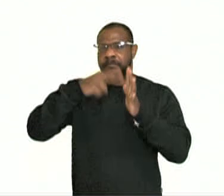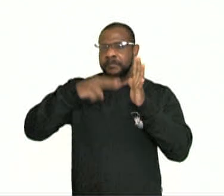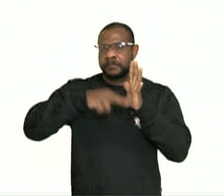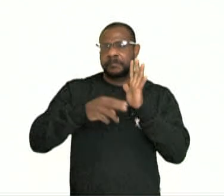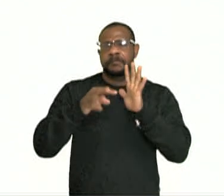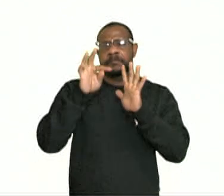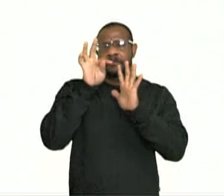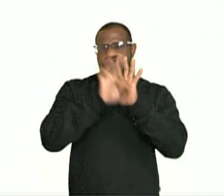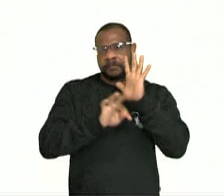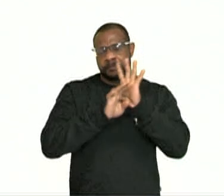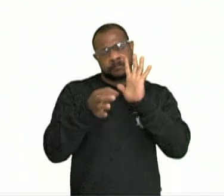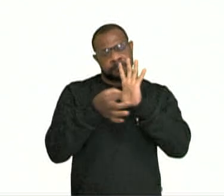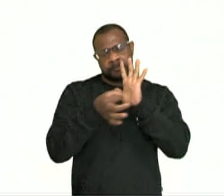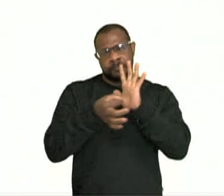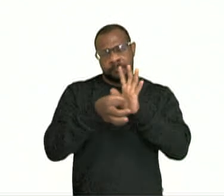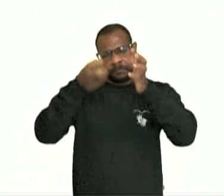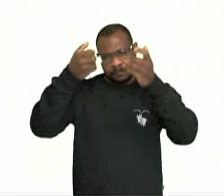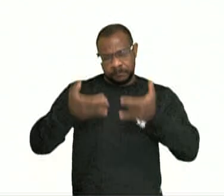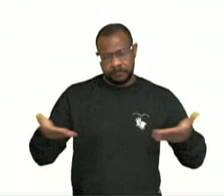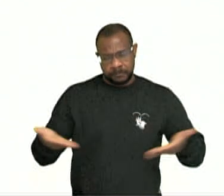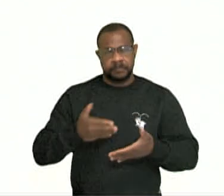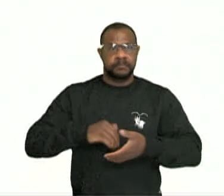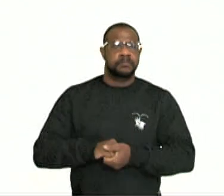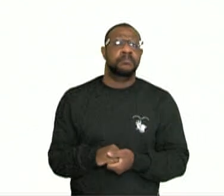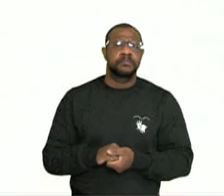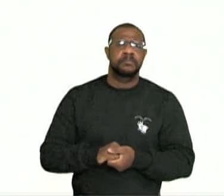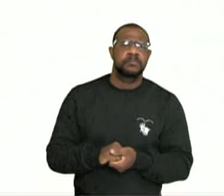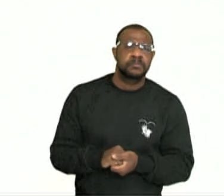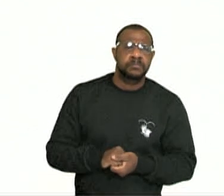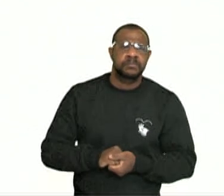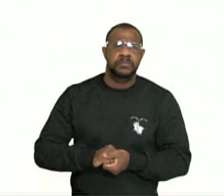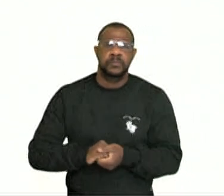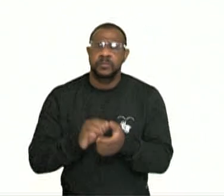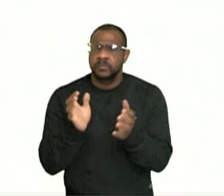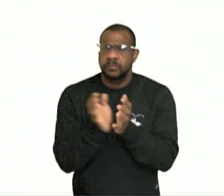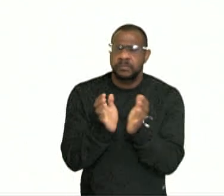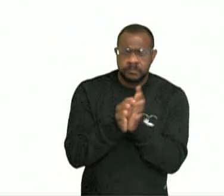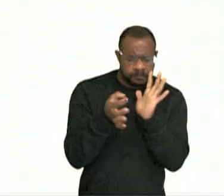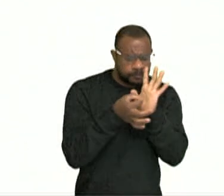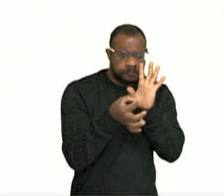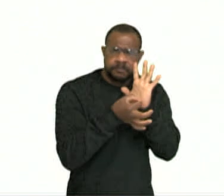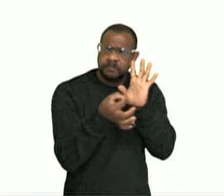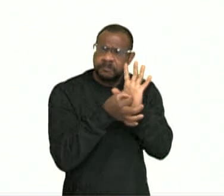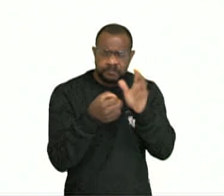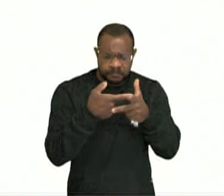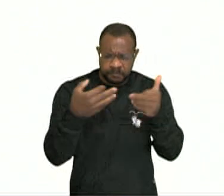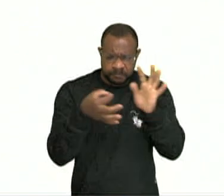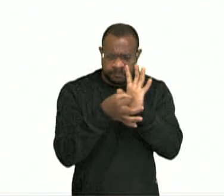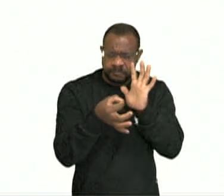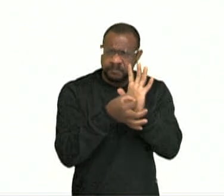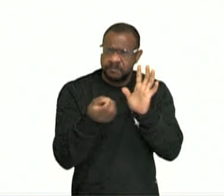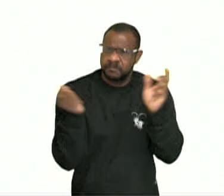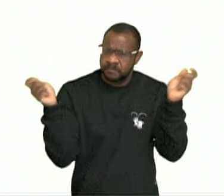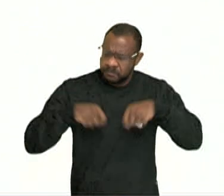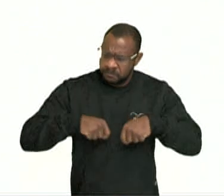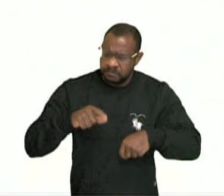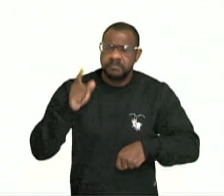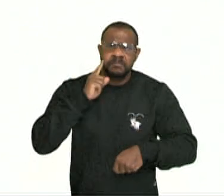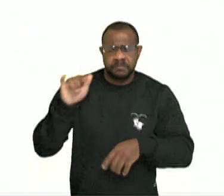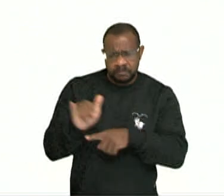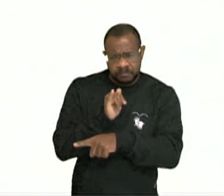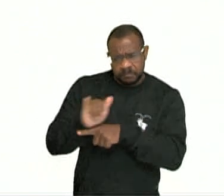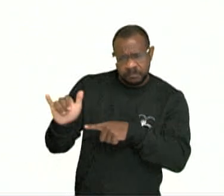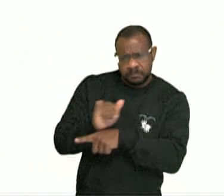palavra ou expressão. Os operadores argumentativos são aqueles elementos que servem para evidenciar